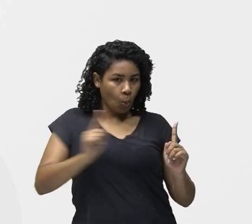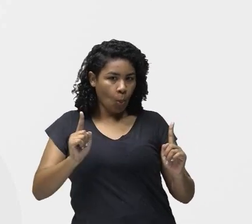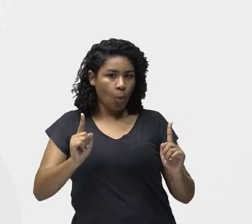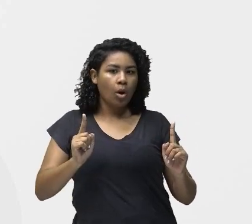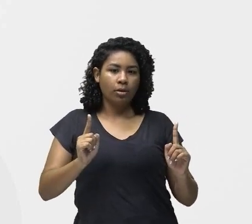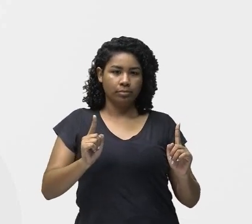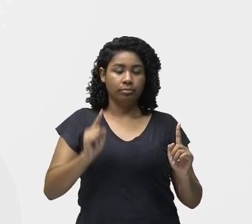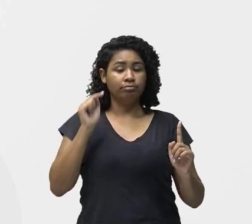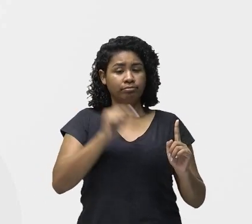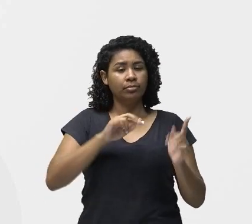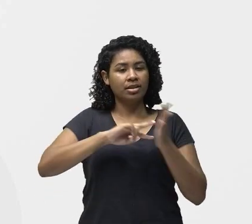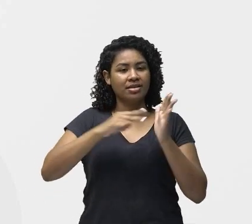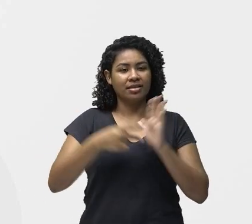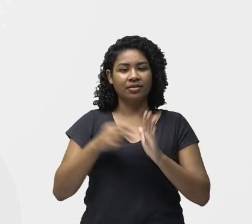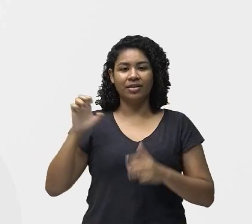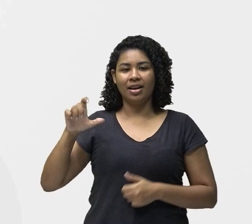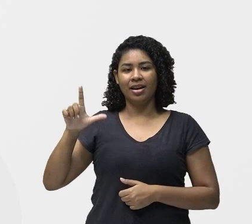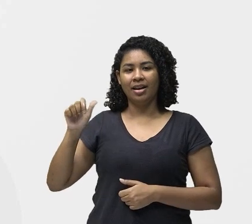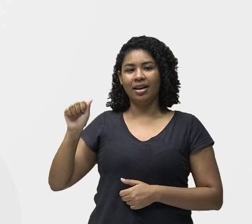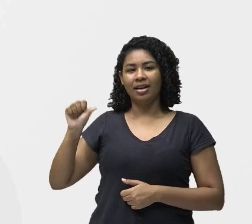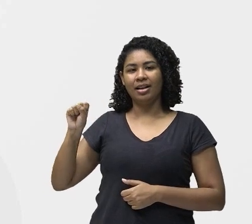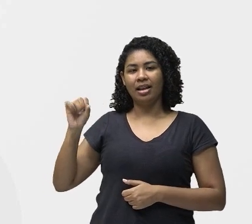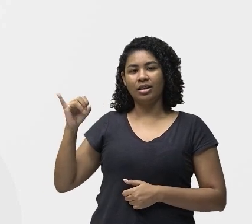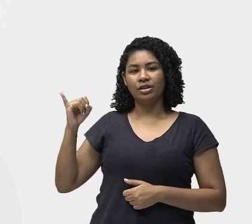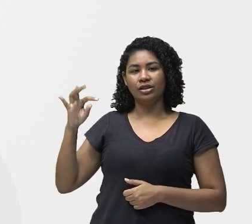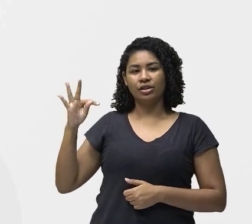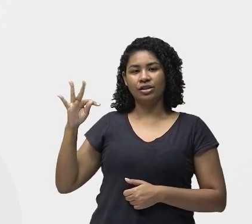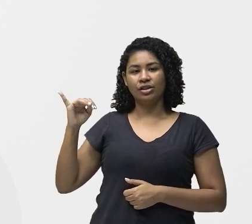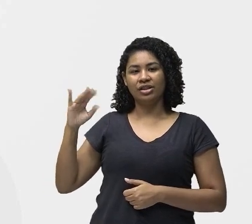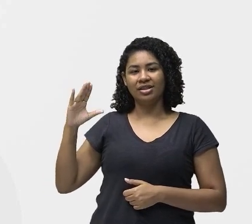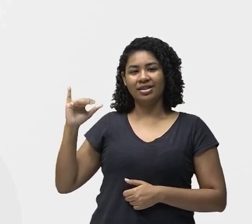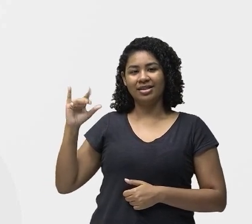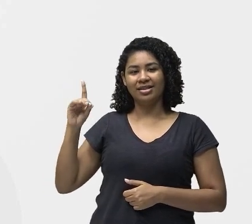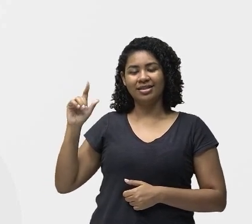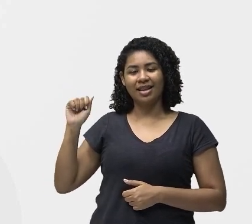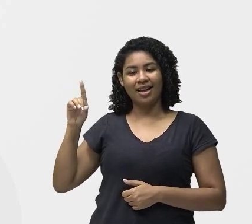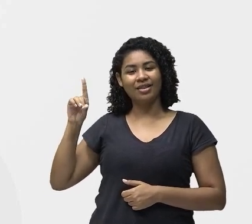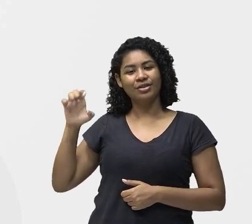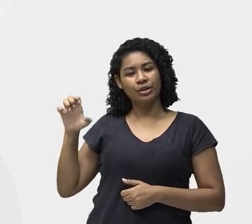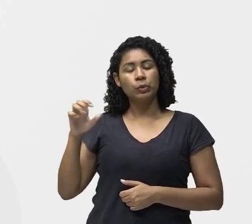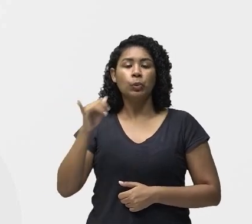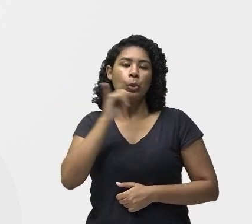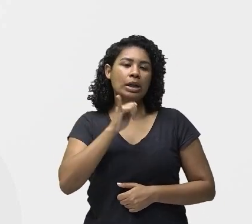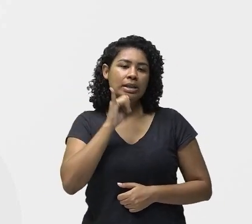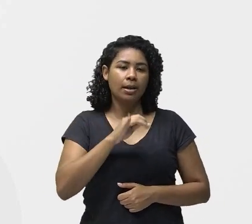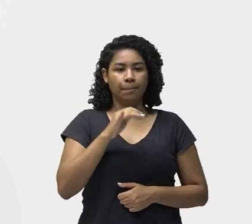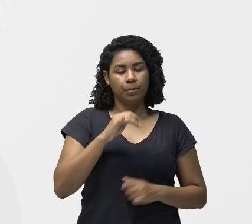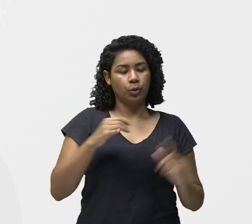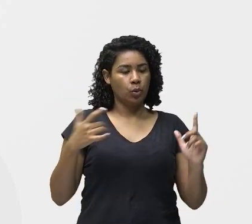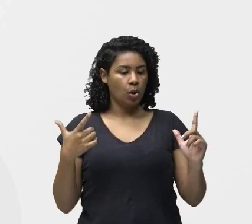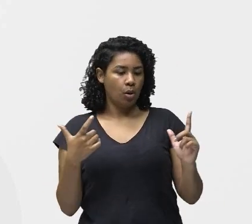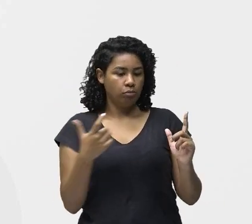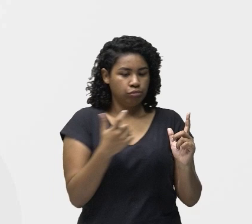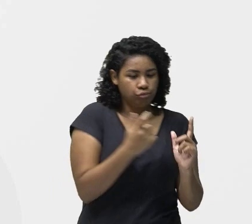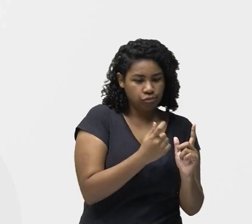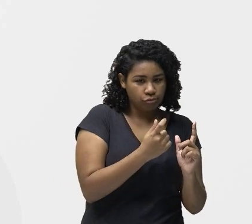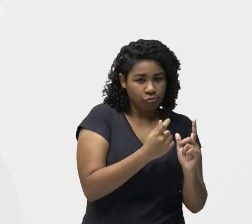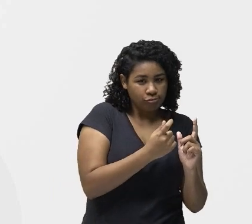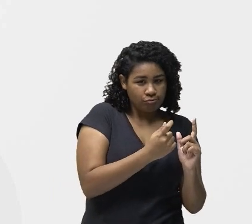é elasticidade. O exemplo é quando apertamos o êmbolo da seringa, tampando o orifício e